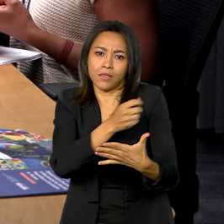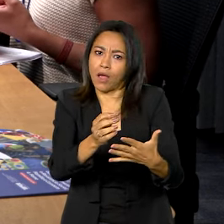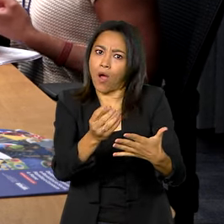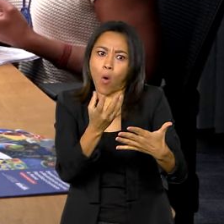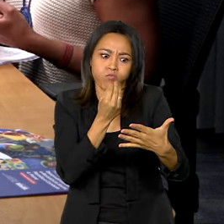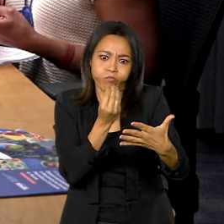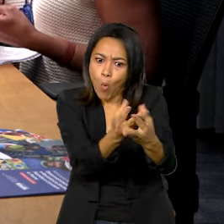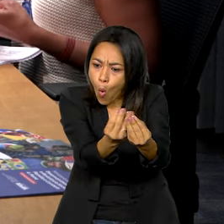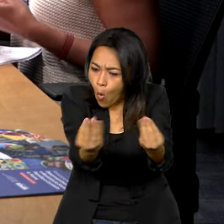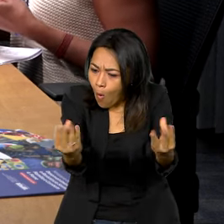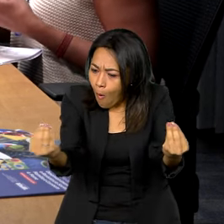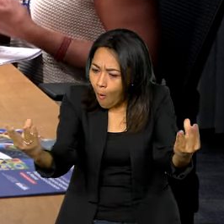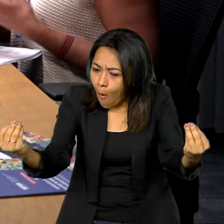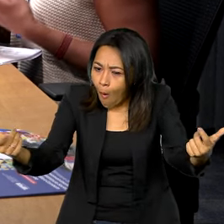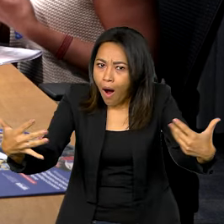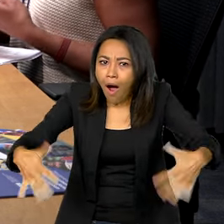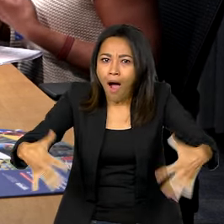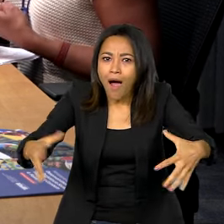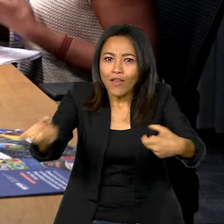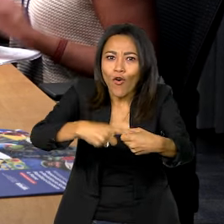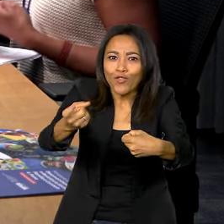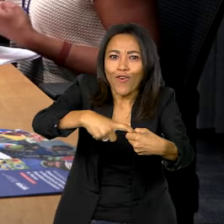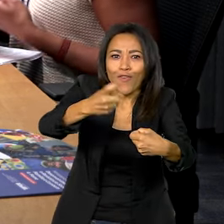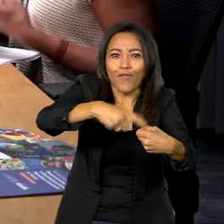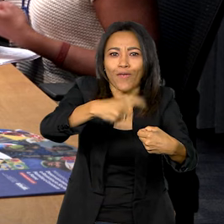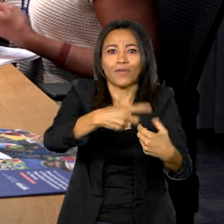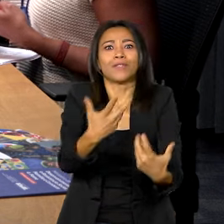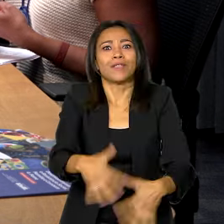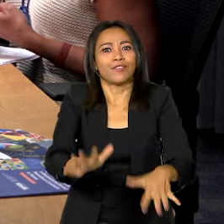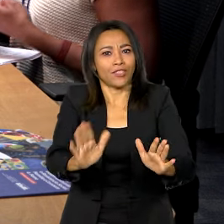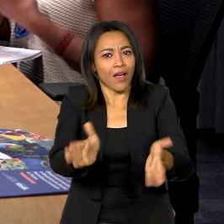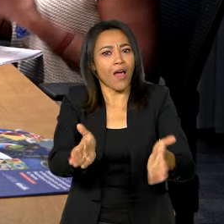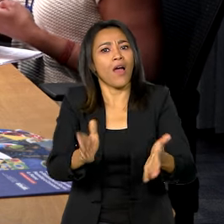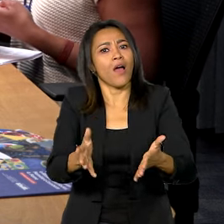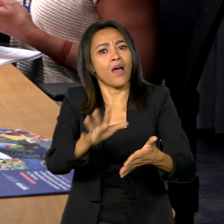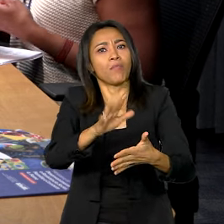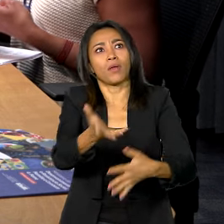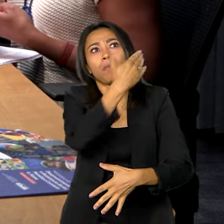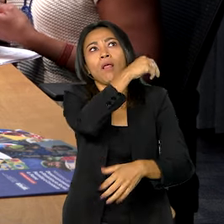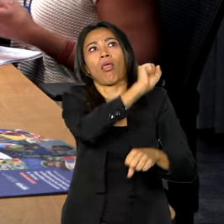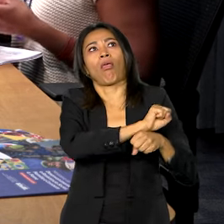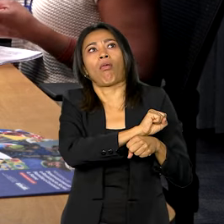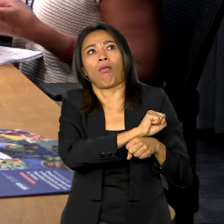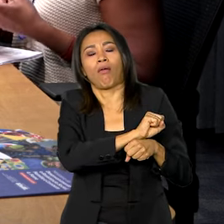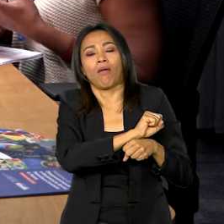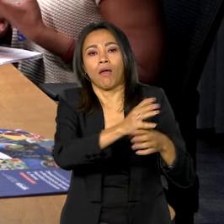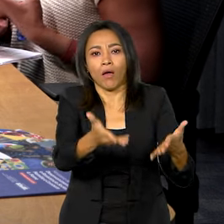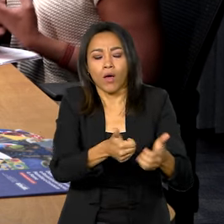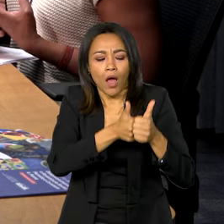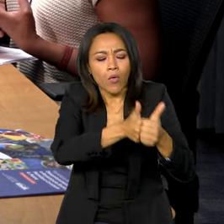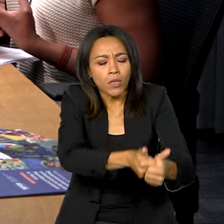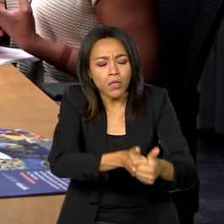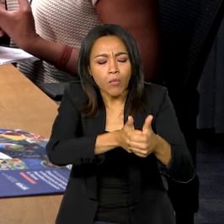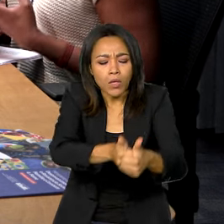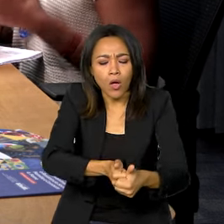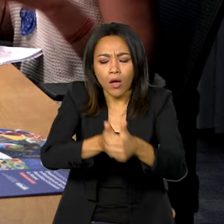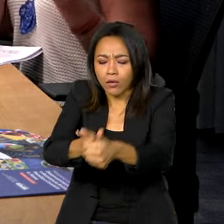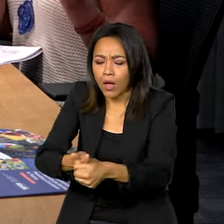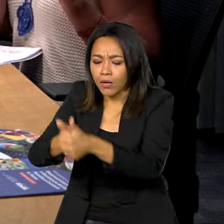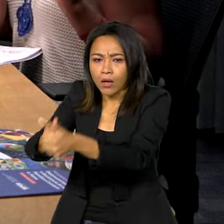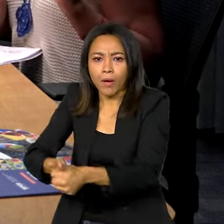atualizados sabe nós estamos voltando Voltamos com as condicionalidades que tinham sido interrompidas fazendo o acompanhamento